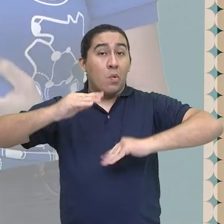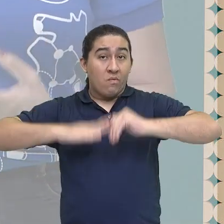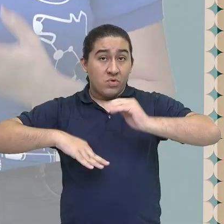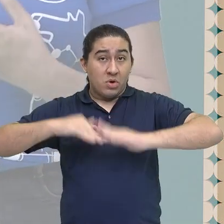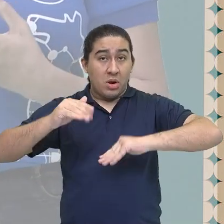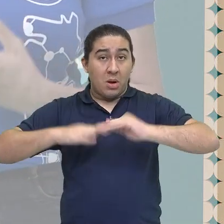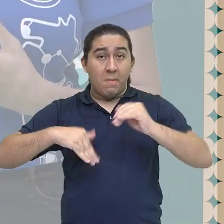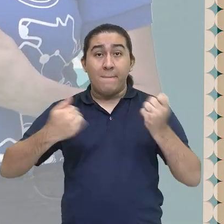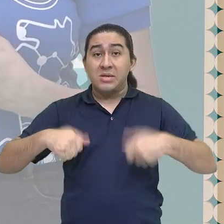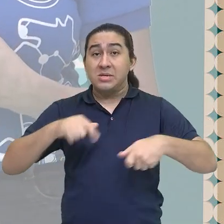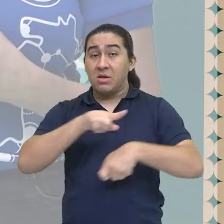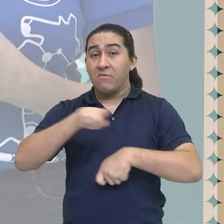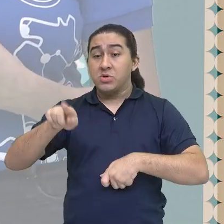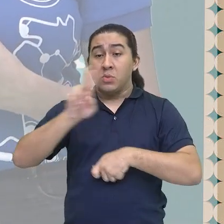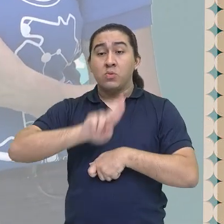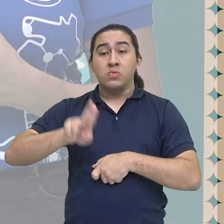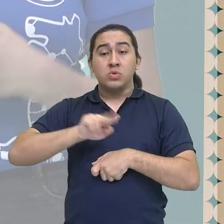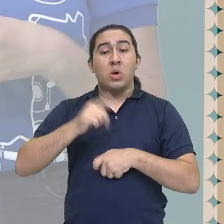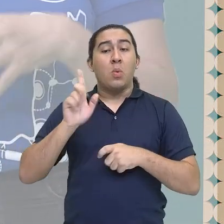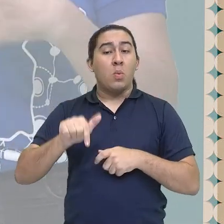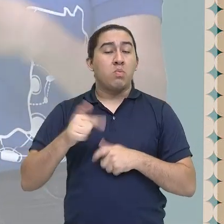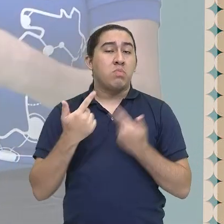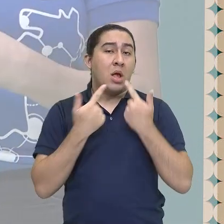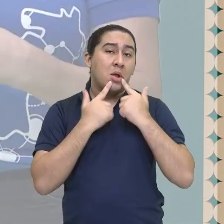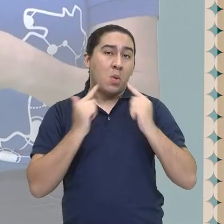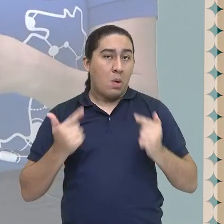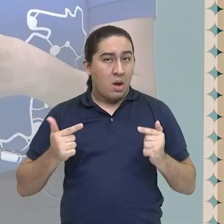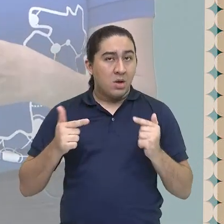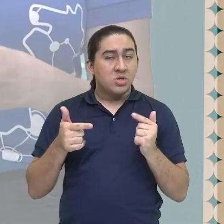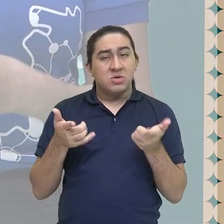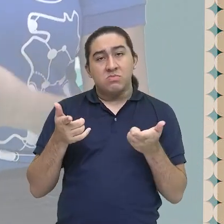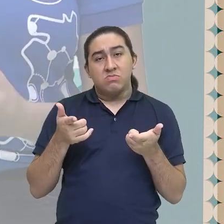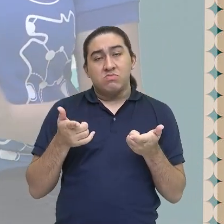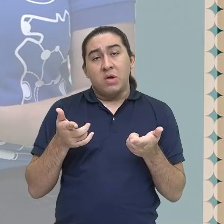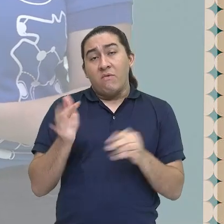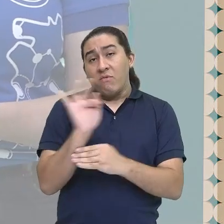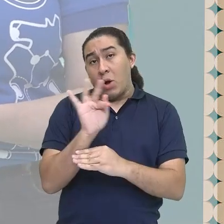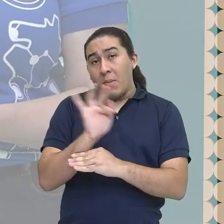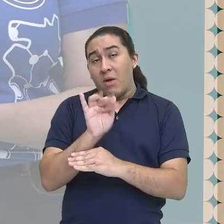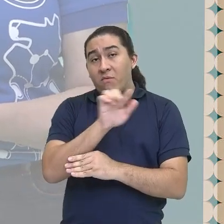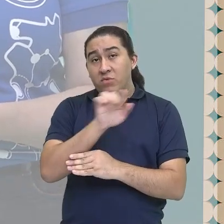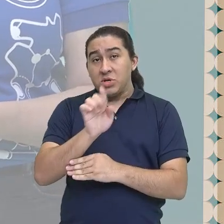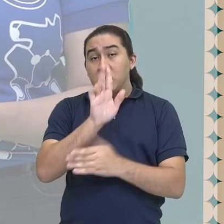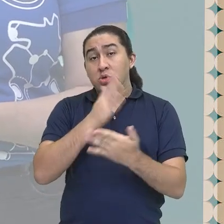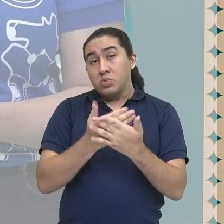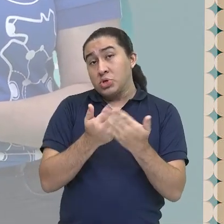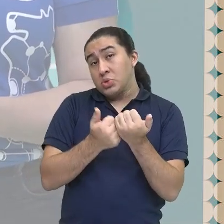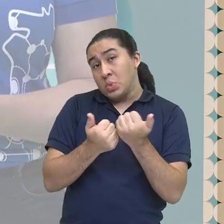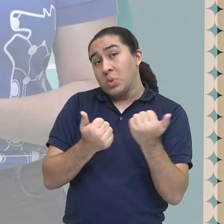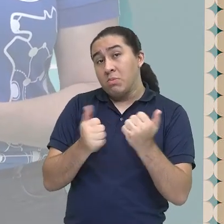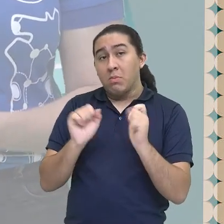você utilize uma linguagem mais sofisticada, você vai substituir, né?